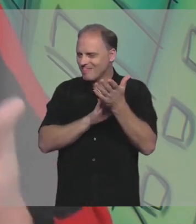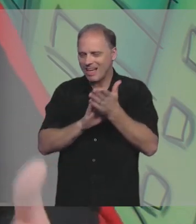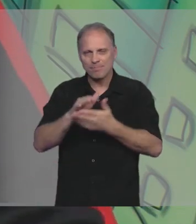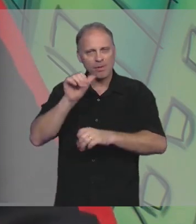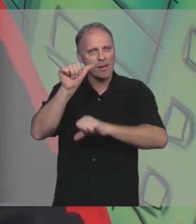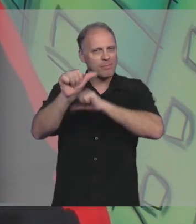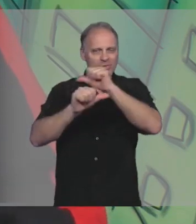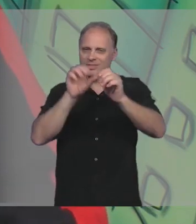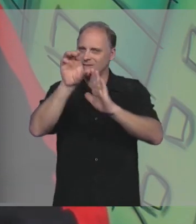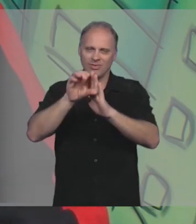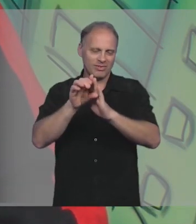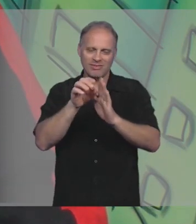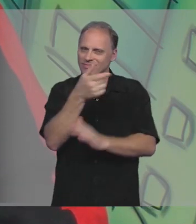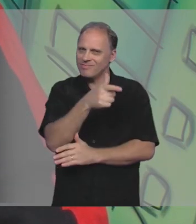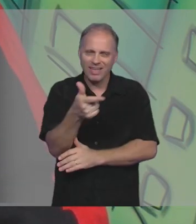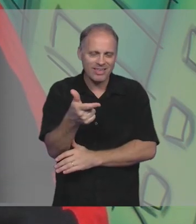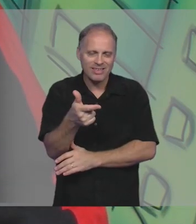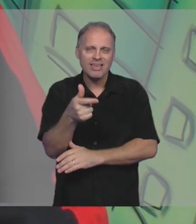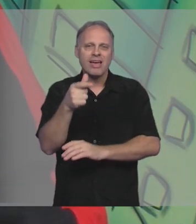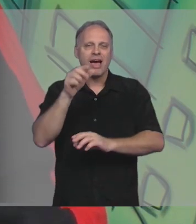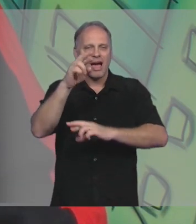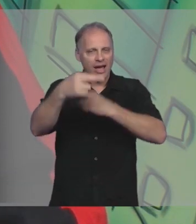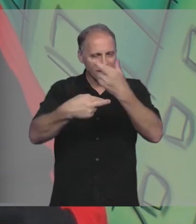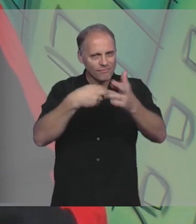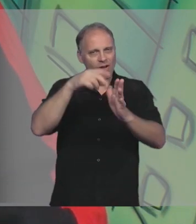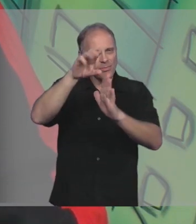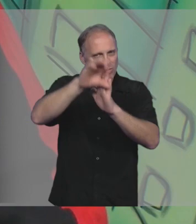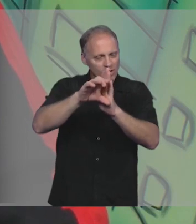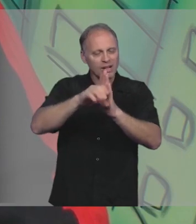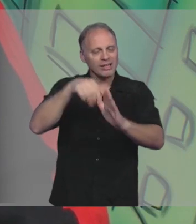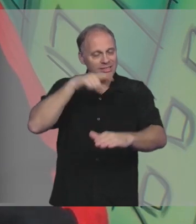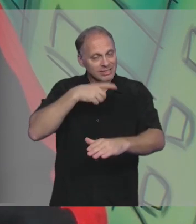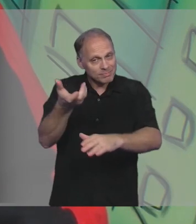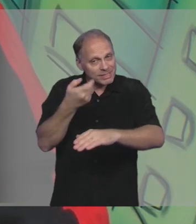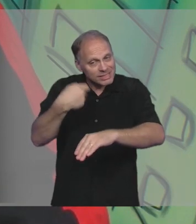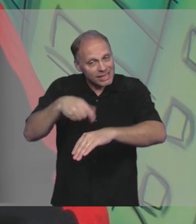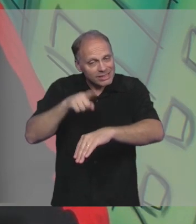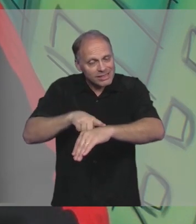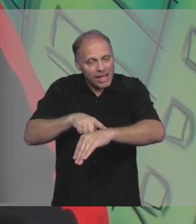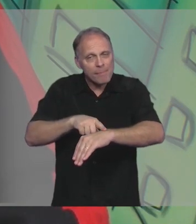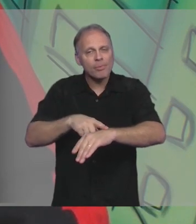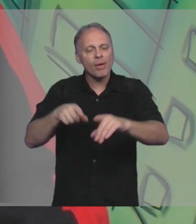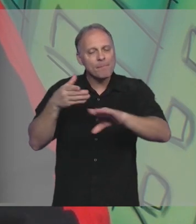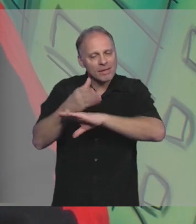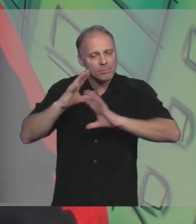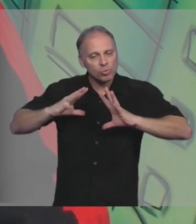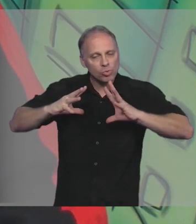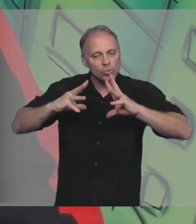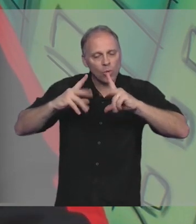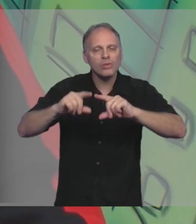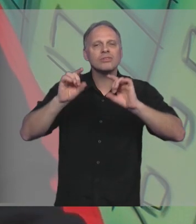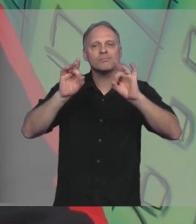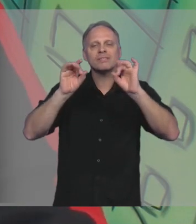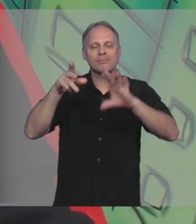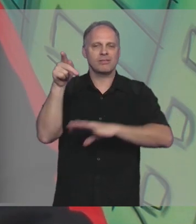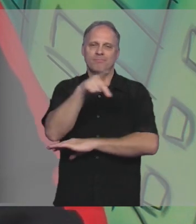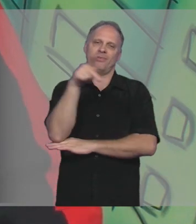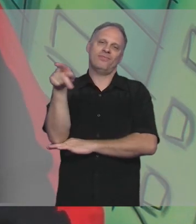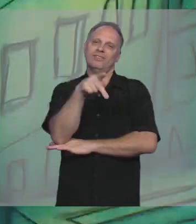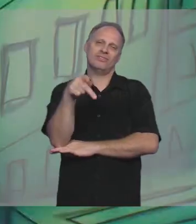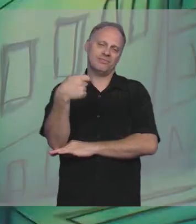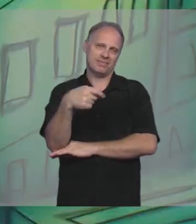reforma curricular. Reforma curricular requer tempo e requer participação de todos, especialmente dos